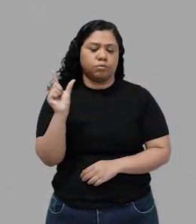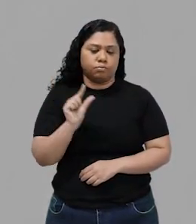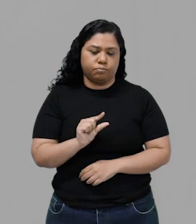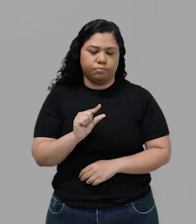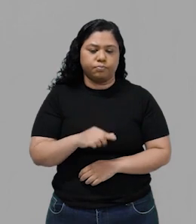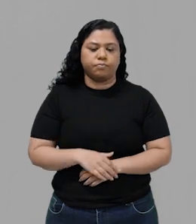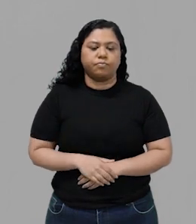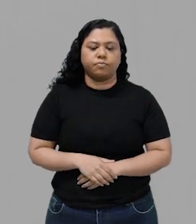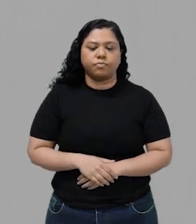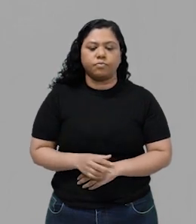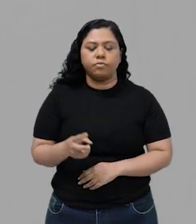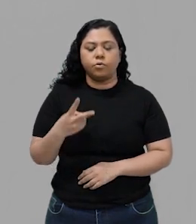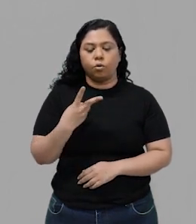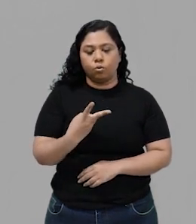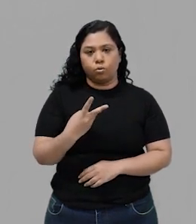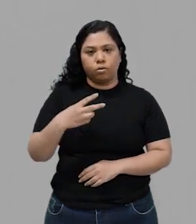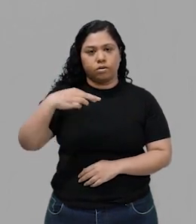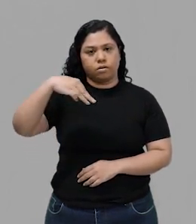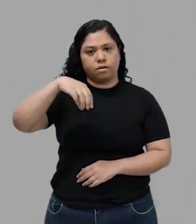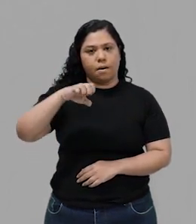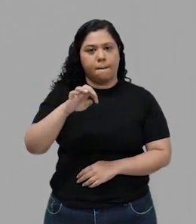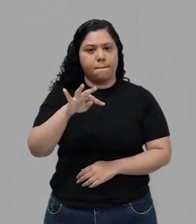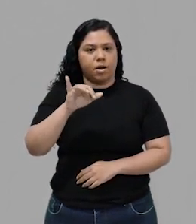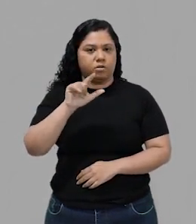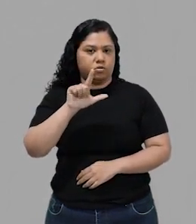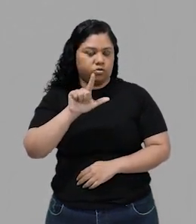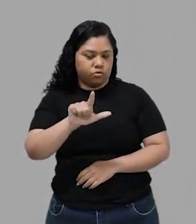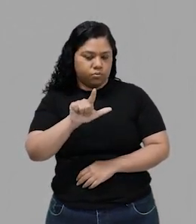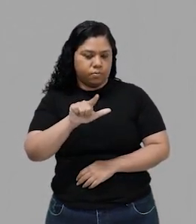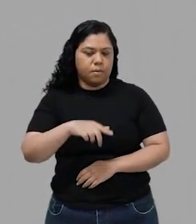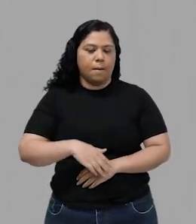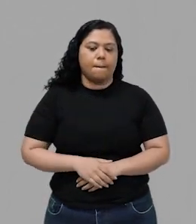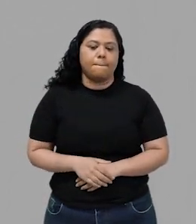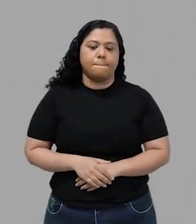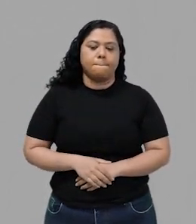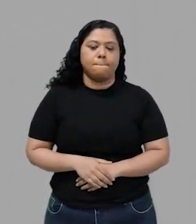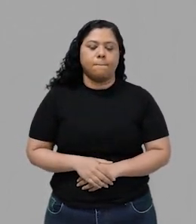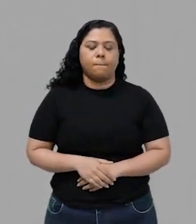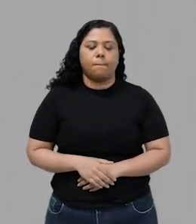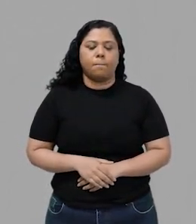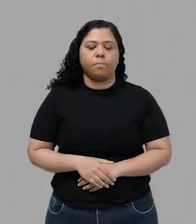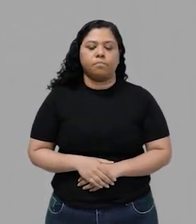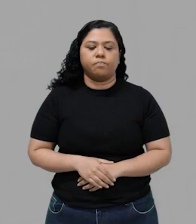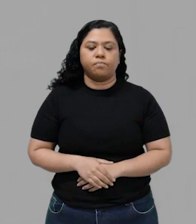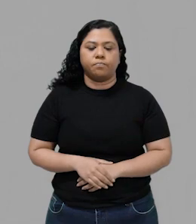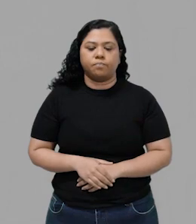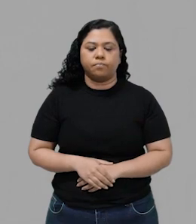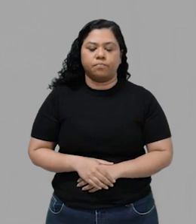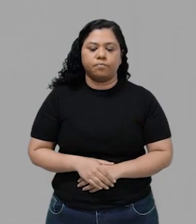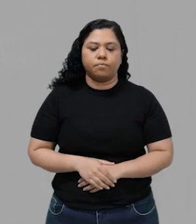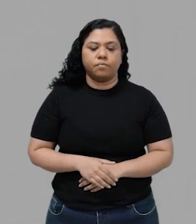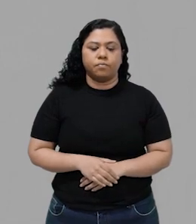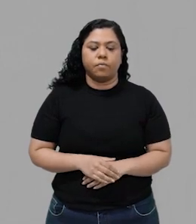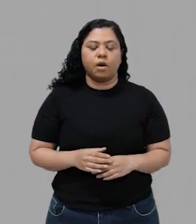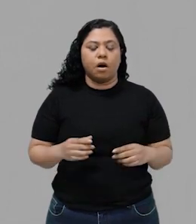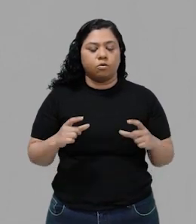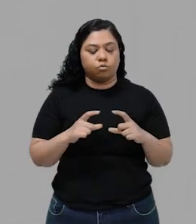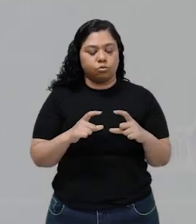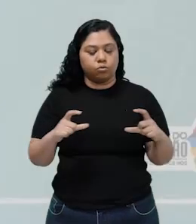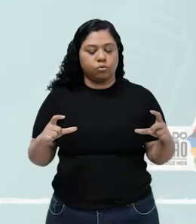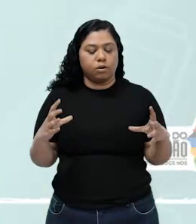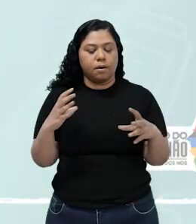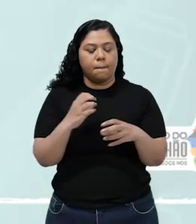olha só, ficou 2-metil, porque no carbono 2 eu tenho o grupo metil, 2-metil. A cadeia principal tem